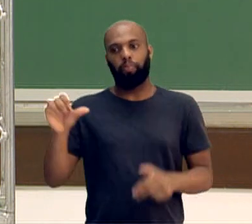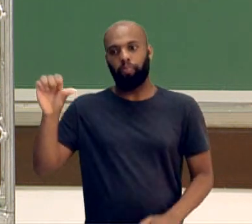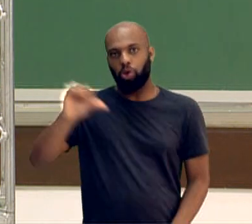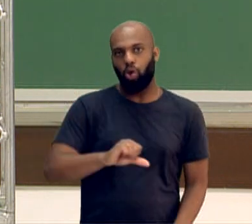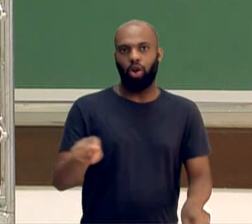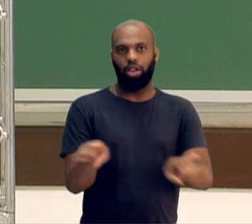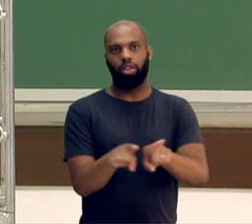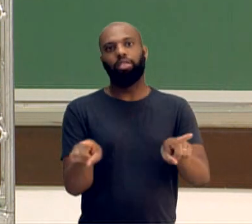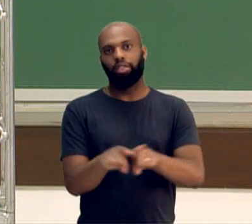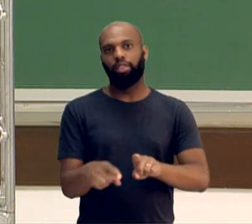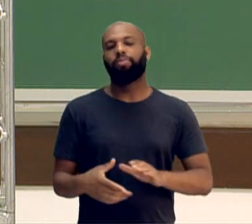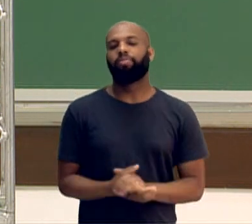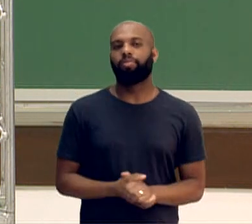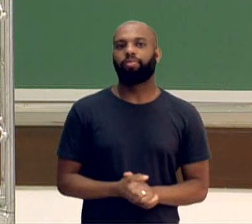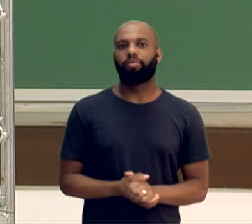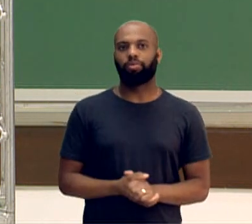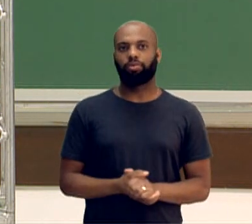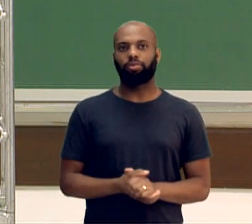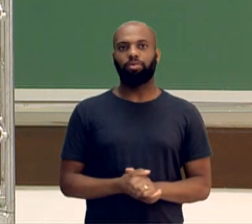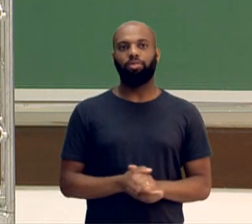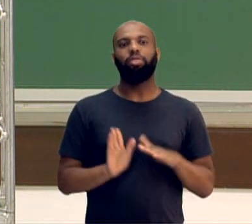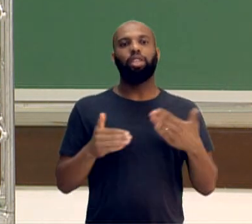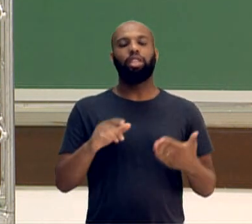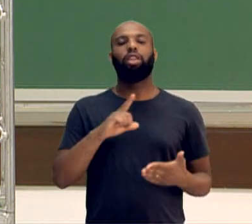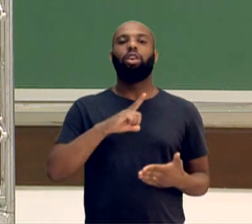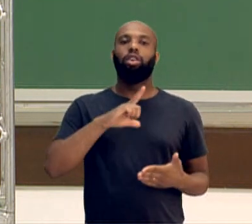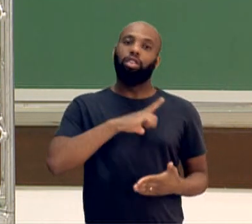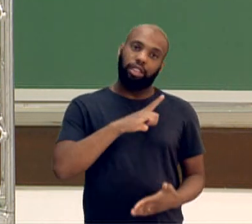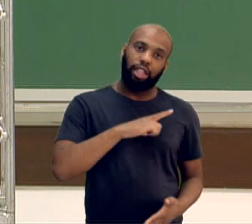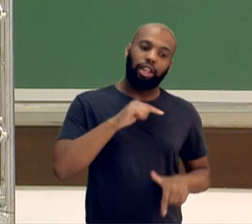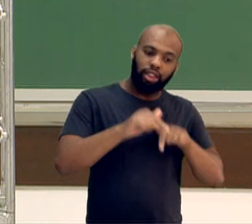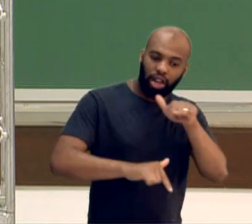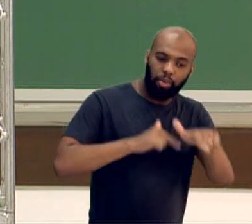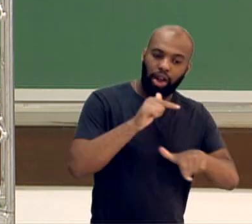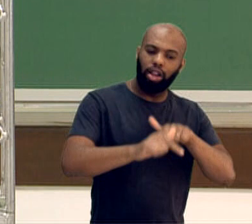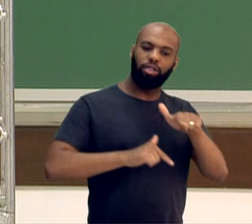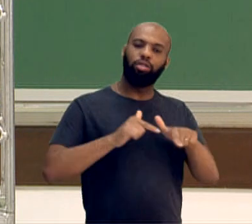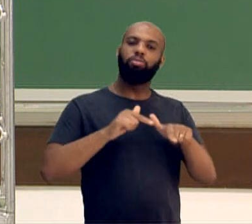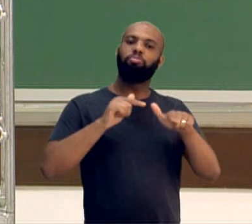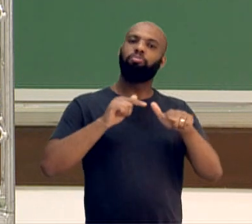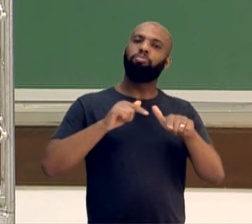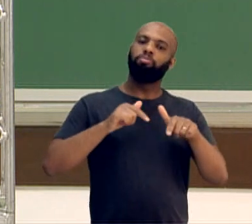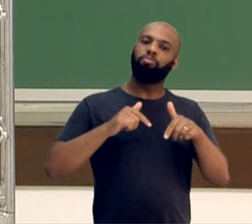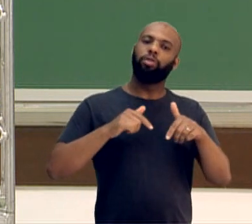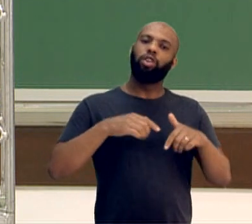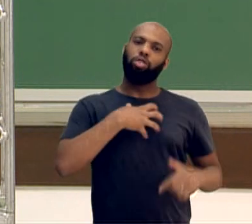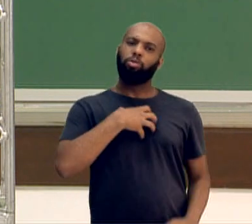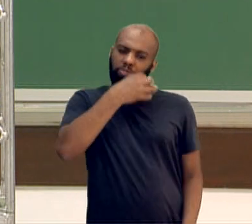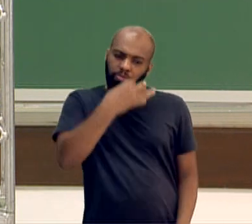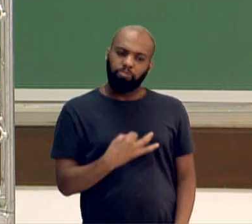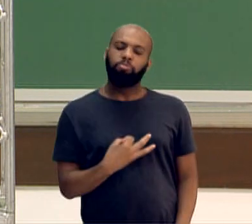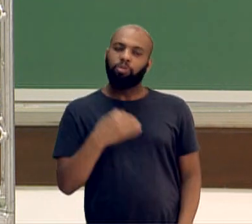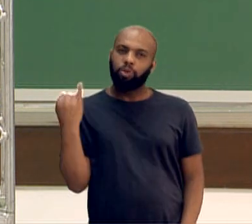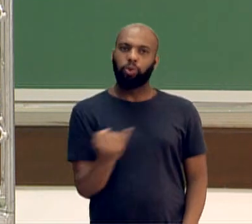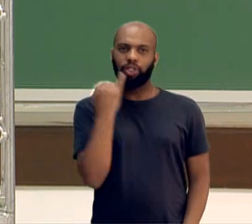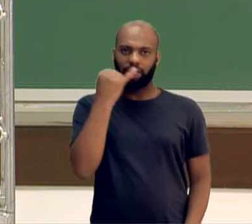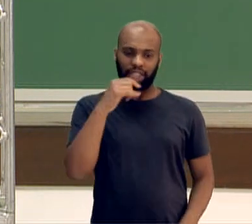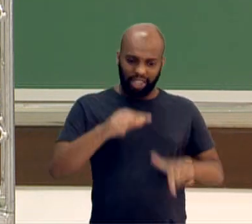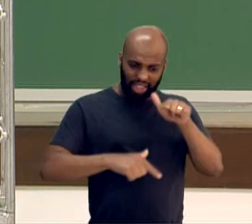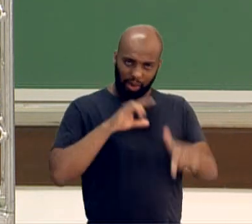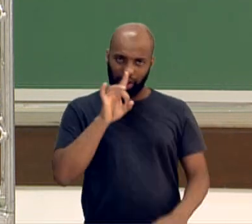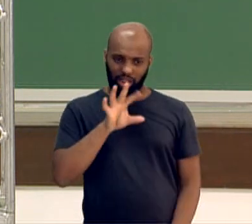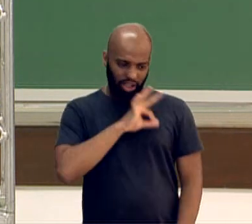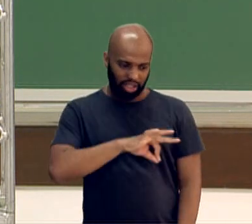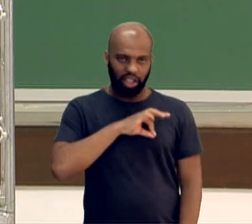latrocínios, enfim. Então, manter o trabalho, o trabalhador, a dignidade é uma coisa importante. Eu acho que trabalho não é só dinheiro também,